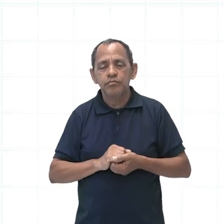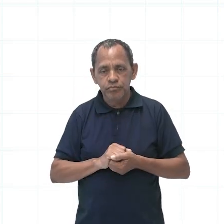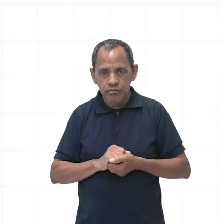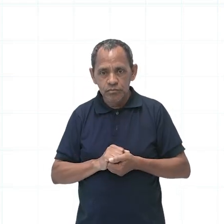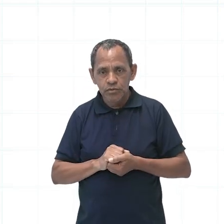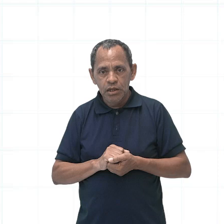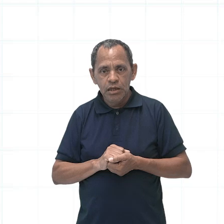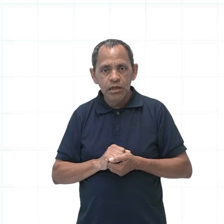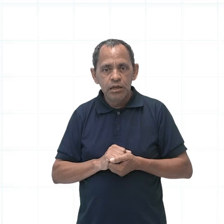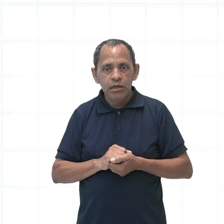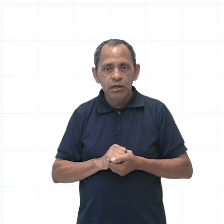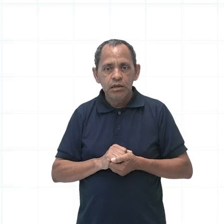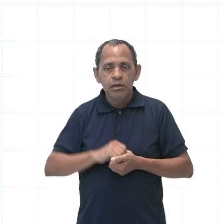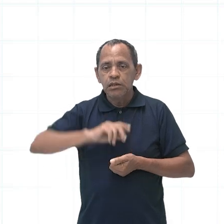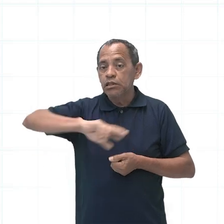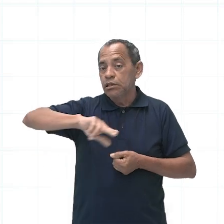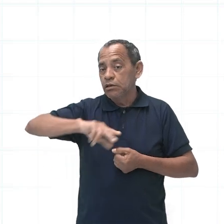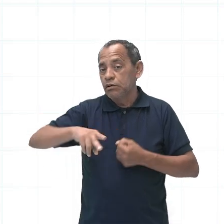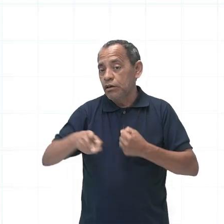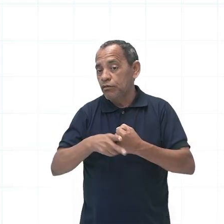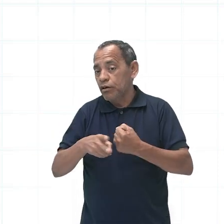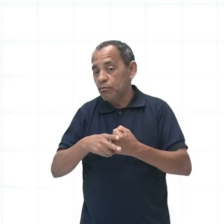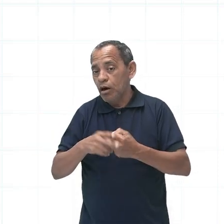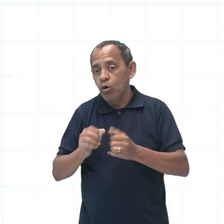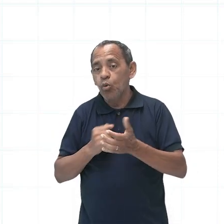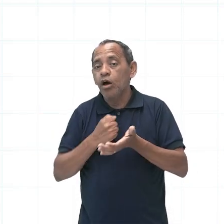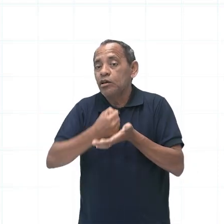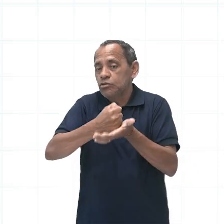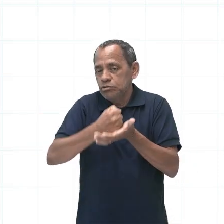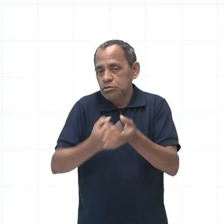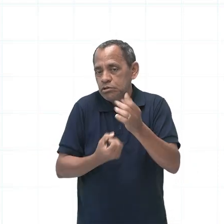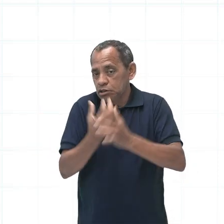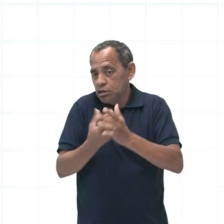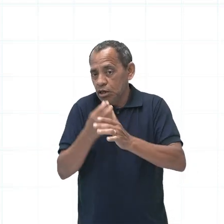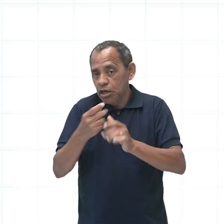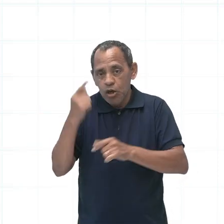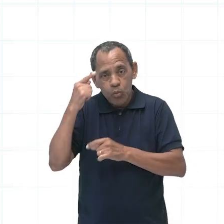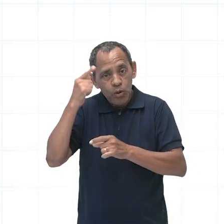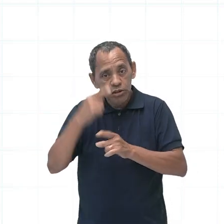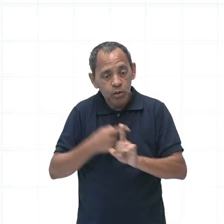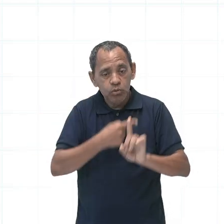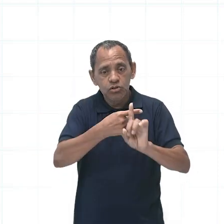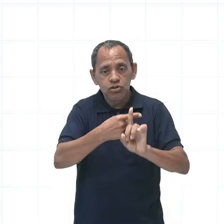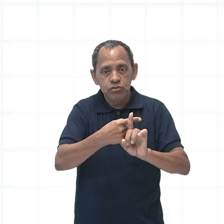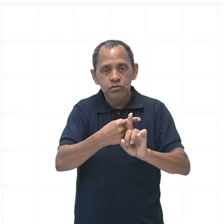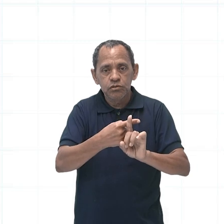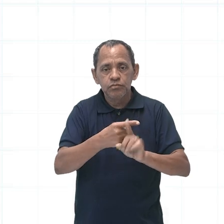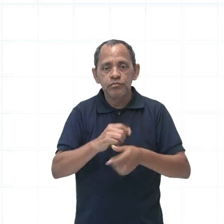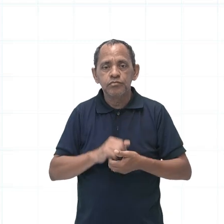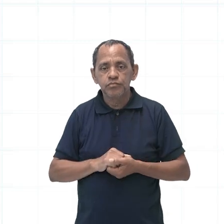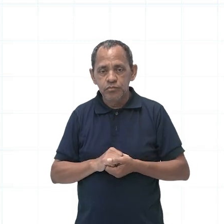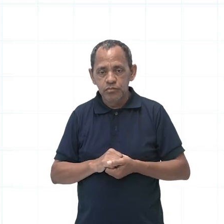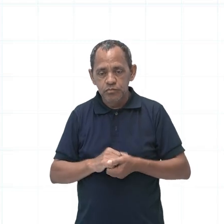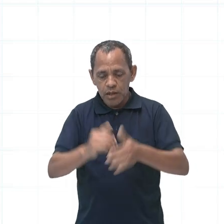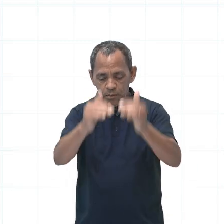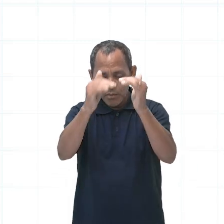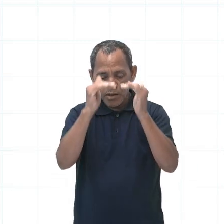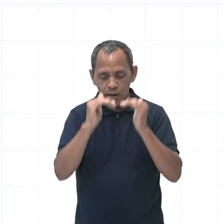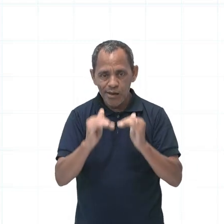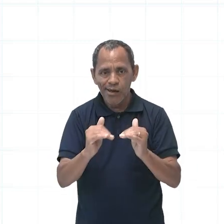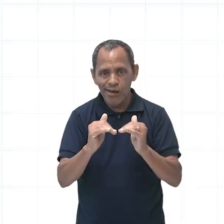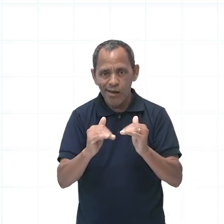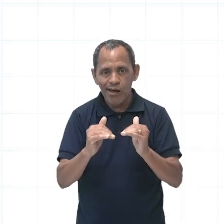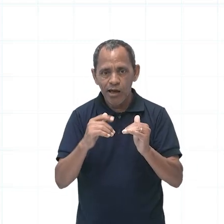ajuda a criar uma ideia positiva. Além disso, você tem aí o enunciado escrito logo abaixo, na parte